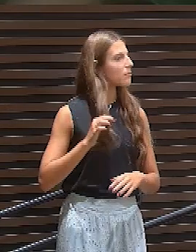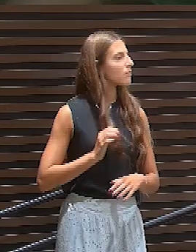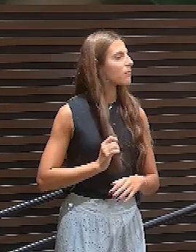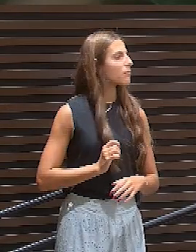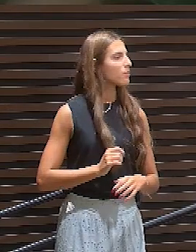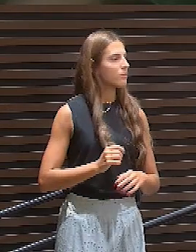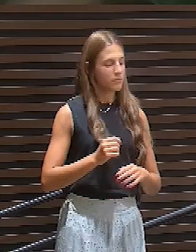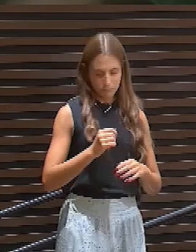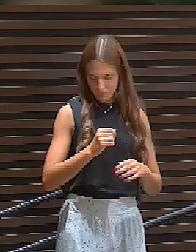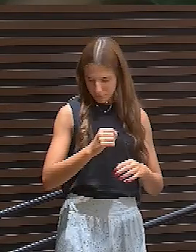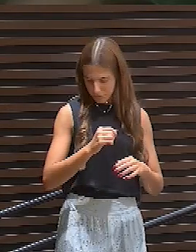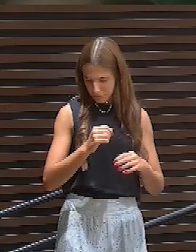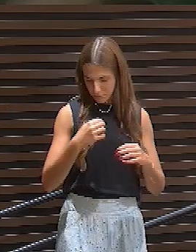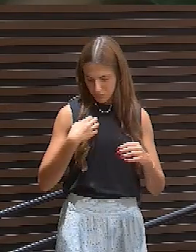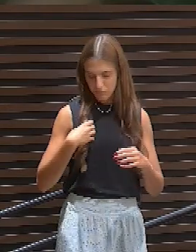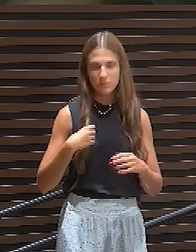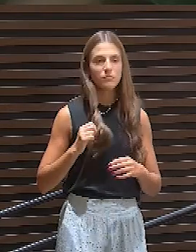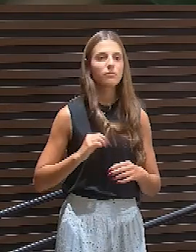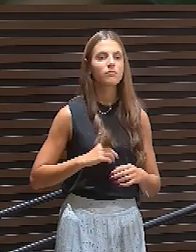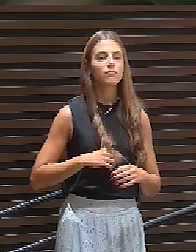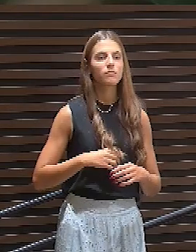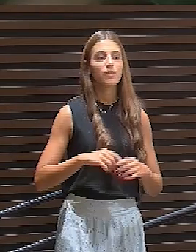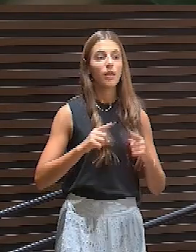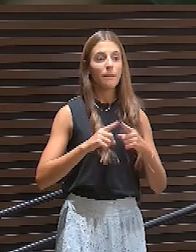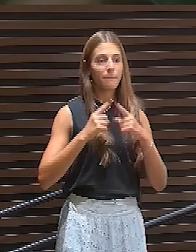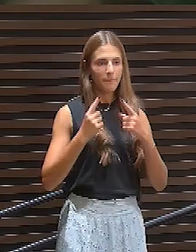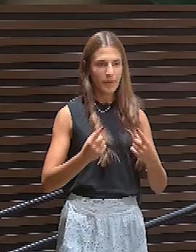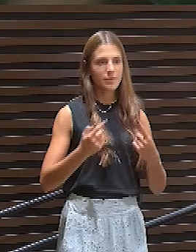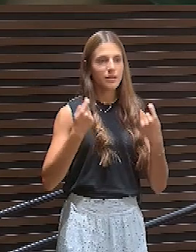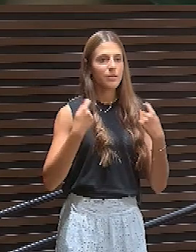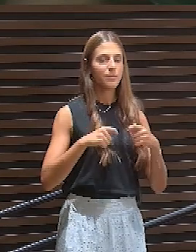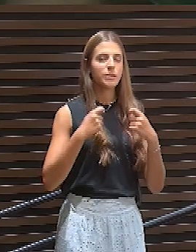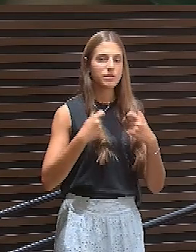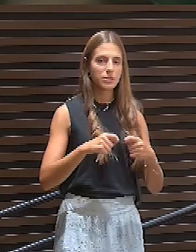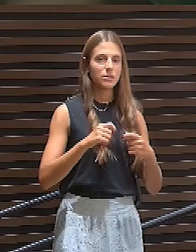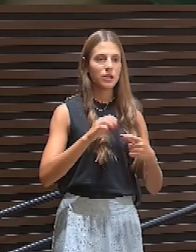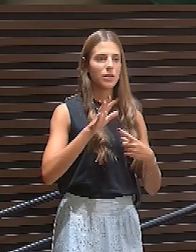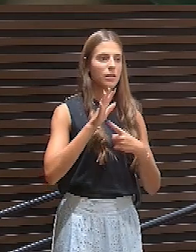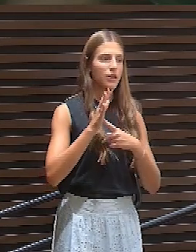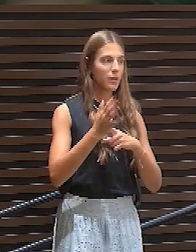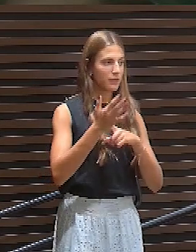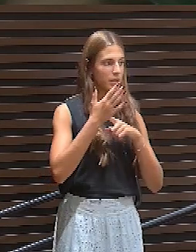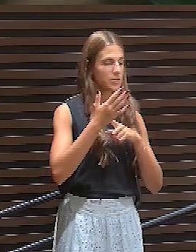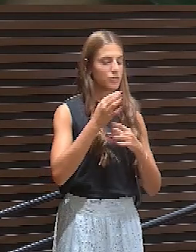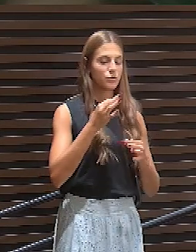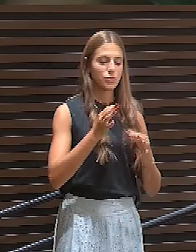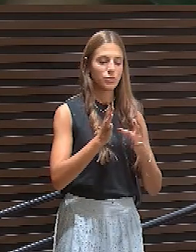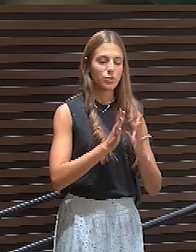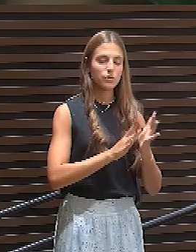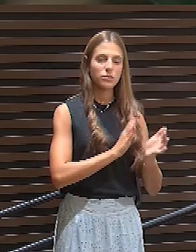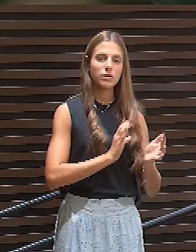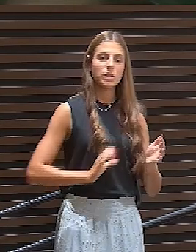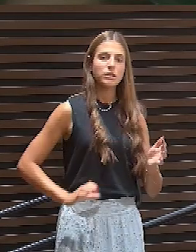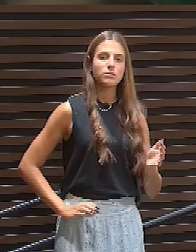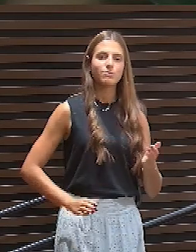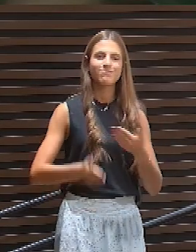mas ela precisa da revelação de Jesus Cristo. Por